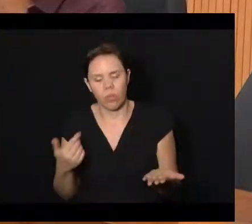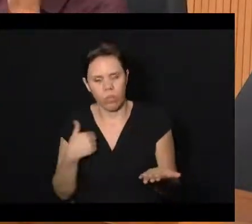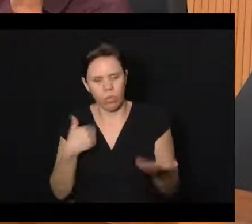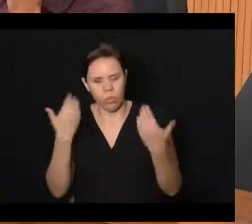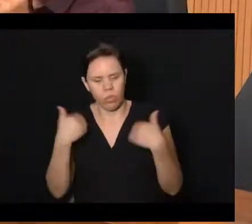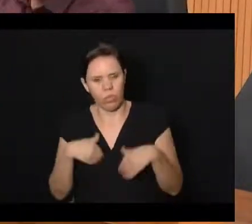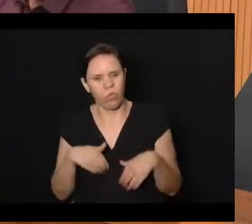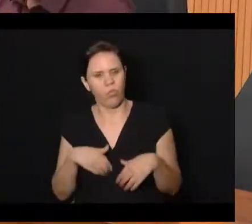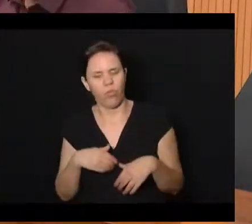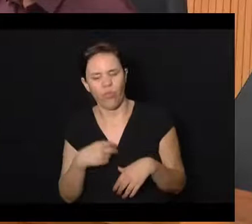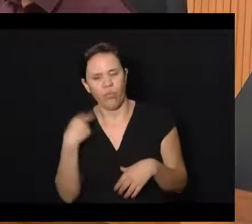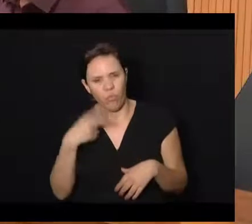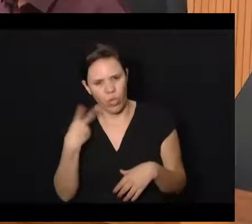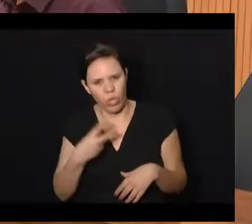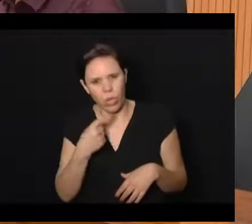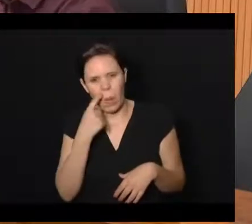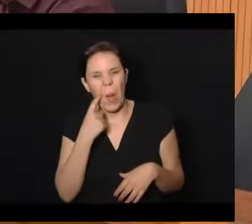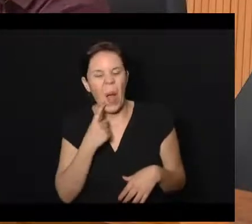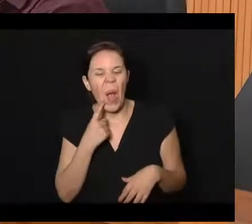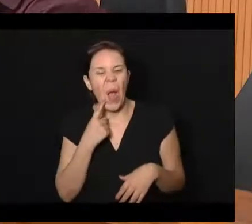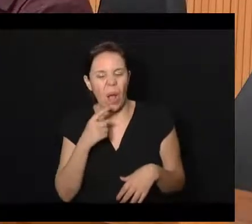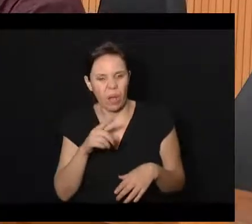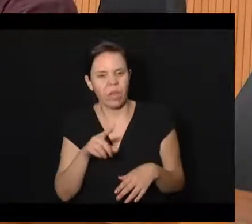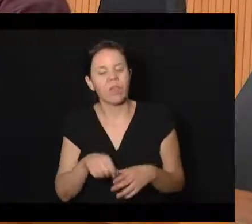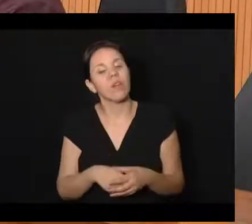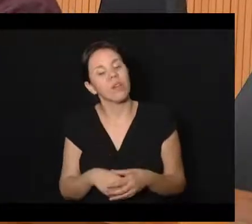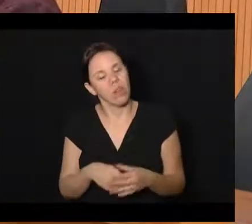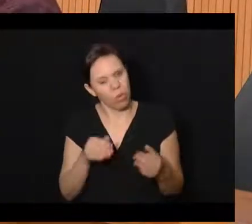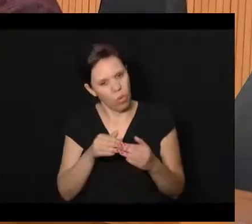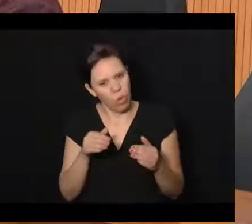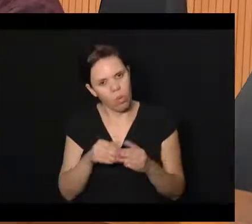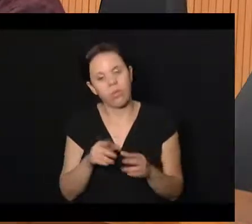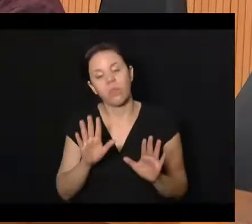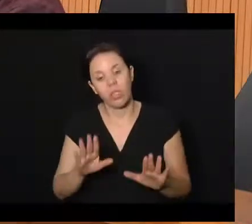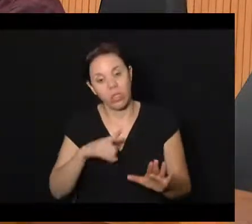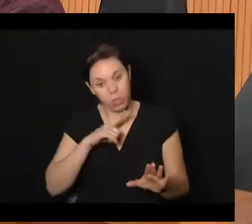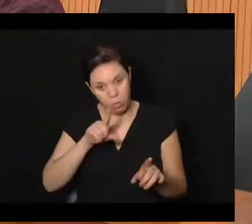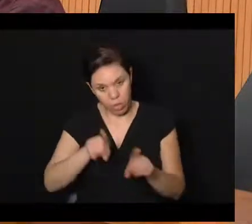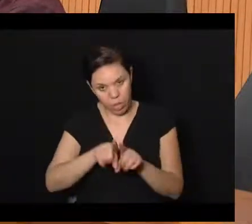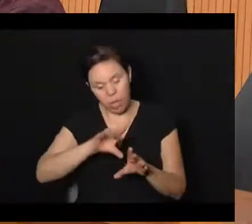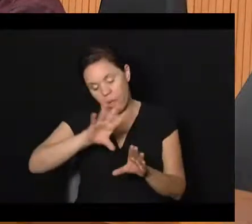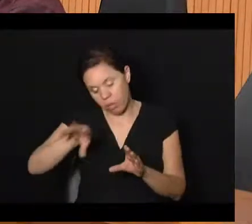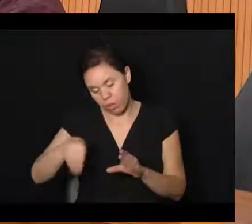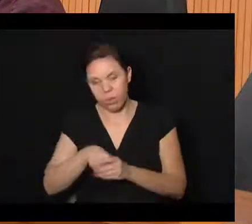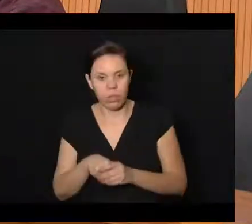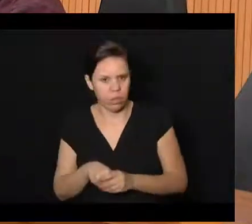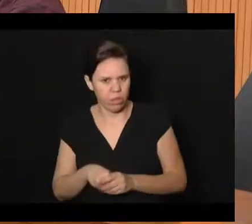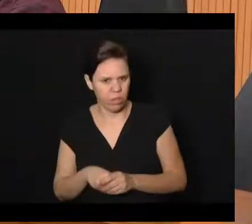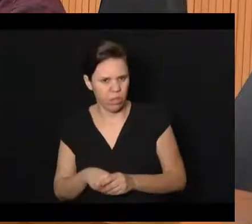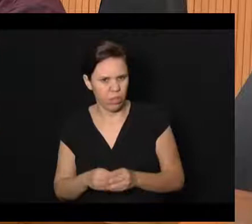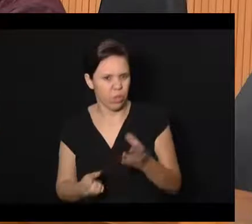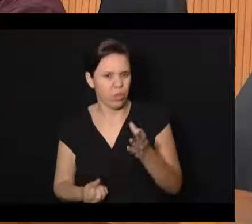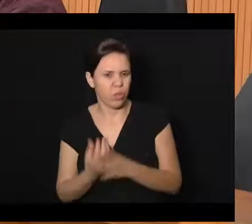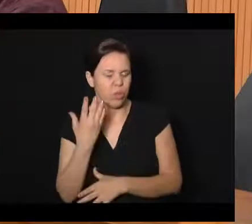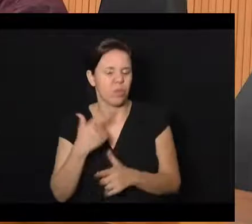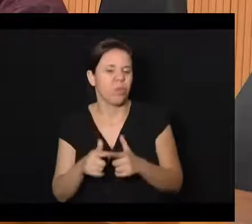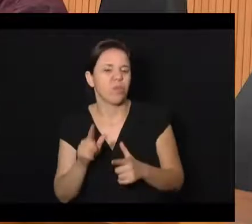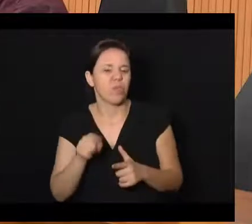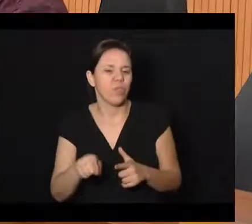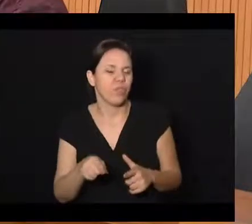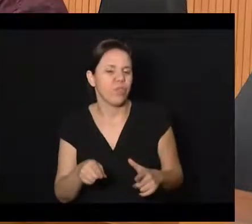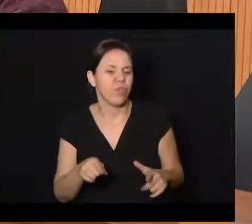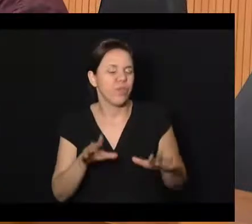o irã também foi mas eu acrescento aí é mais um fator daquela população de rua fica ali na